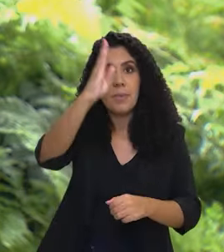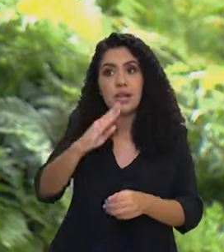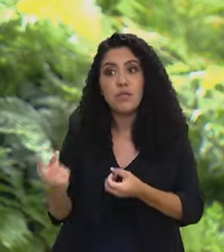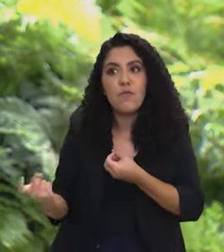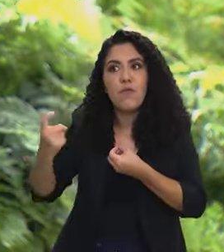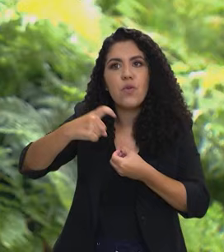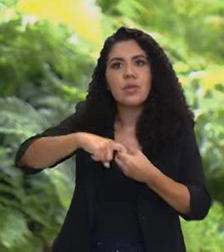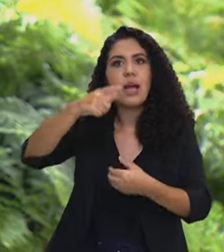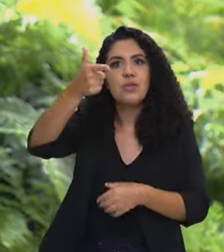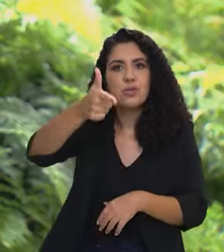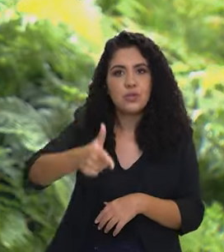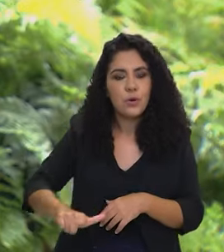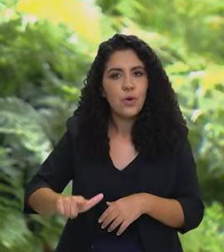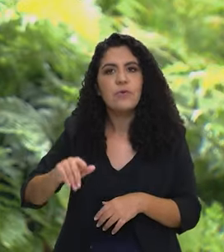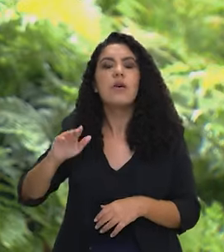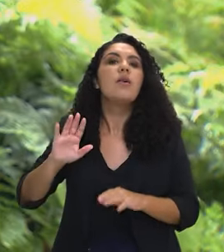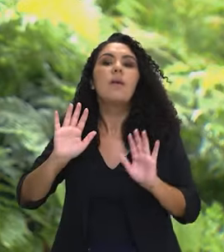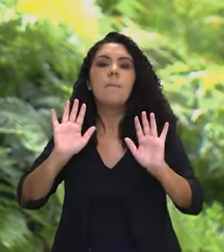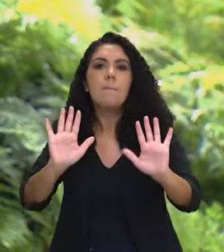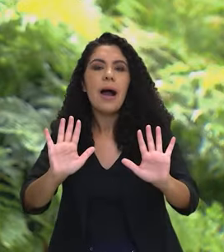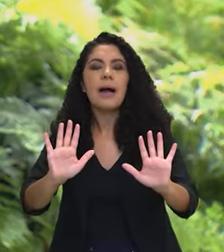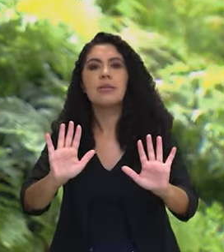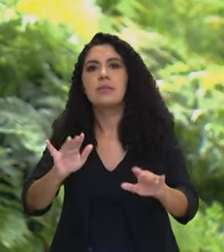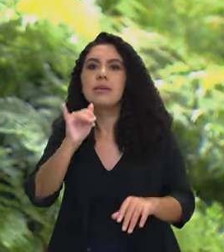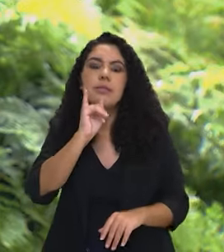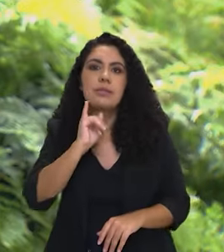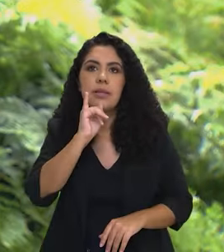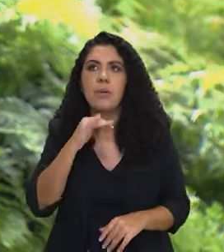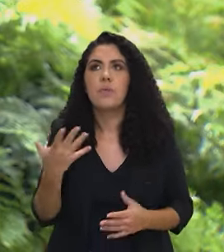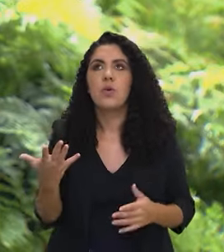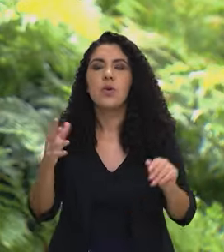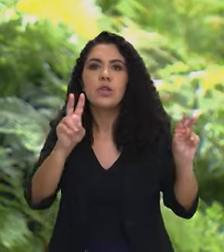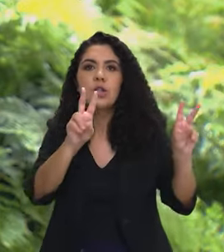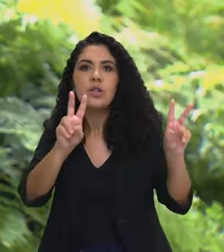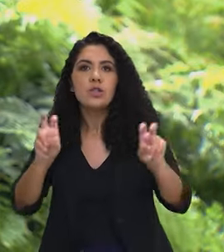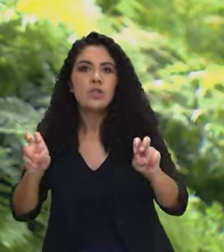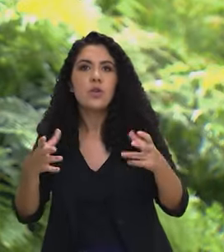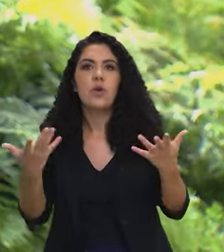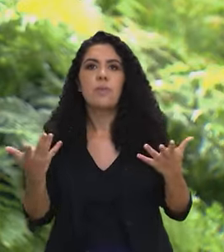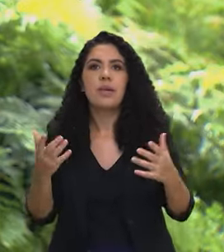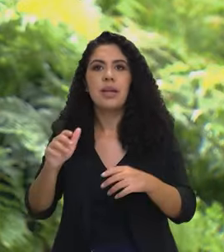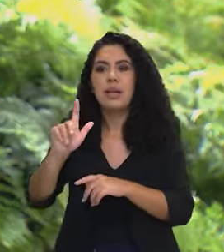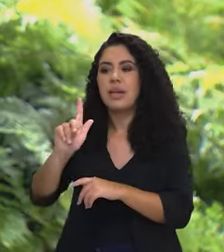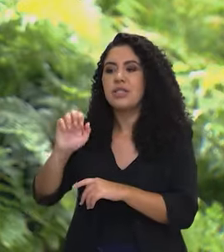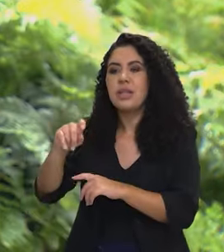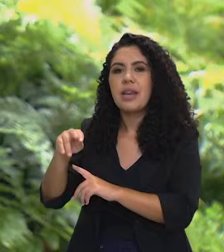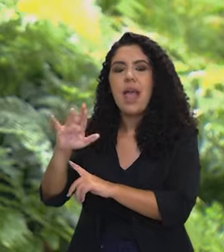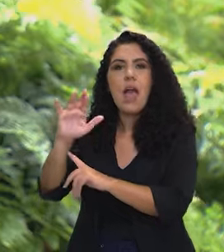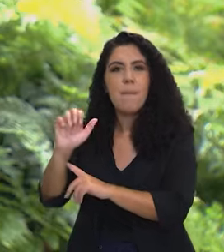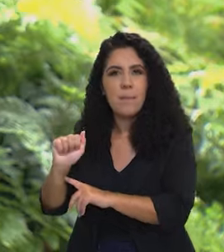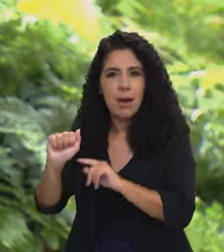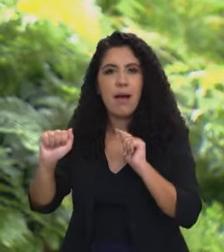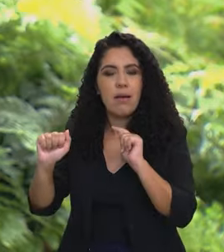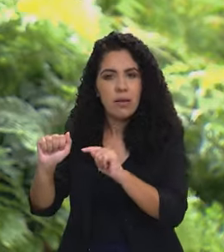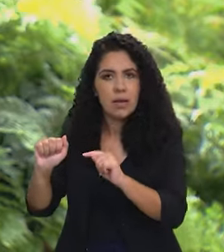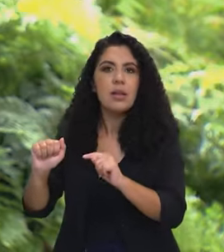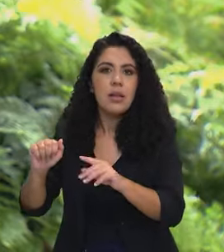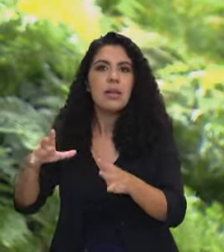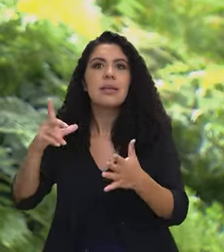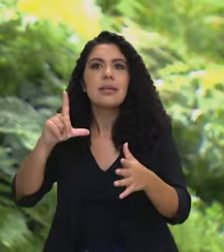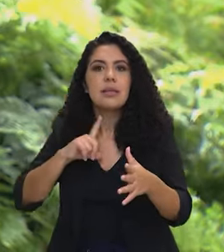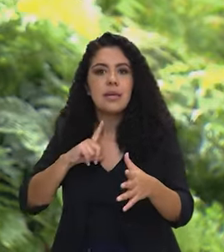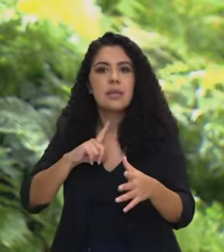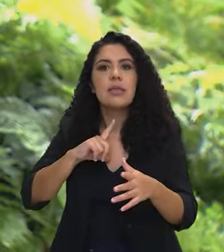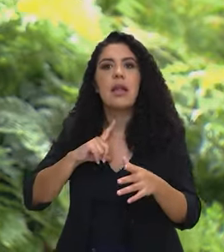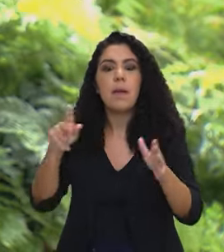tradicionais. Então, nós deixamos de lado, por exemplo, o consenso de Genebra, que ia de encontro, inclusive,